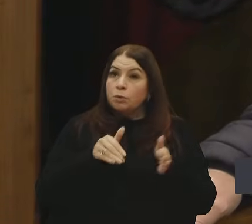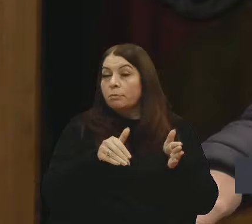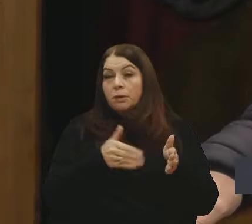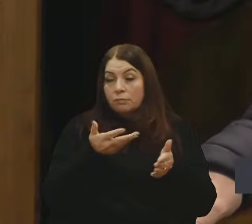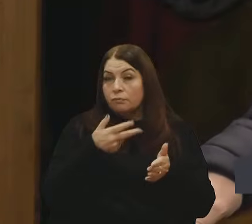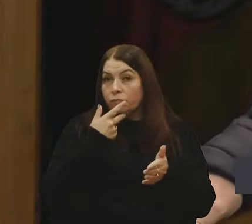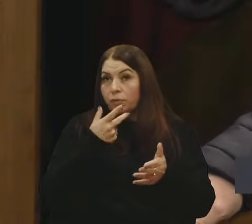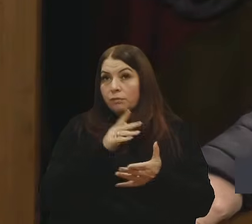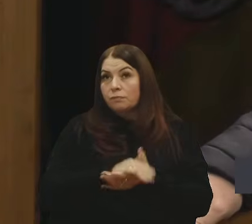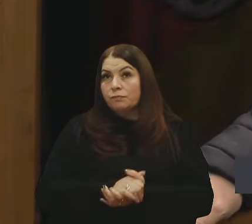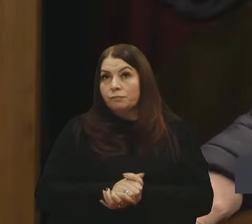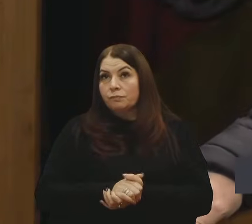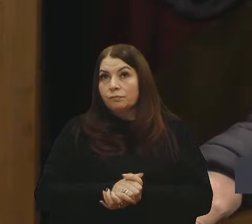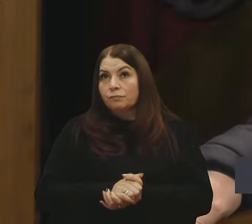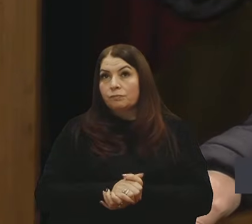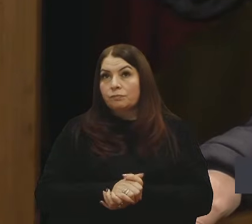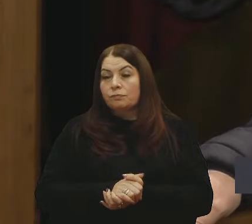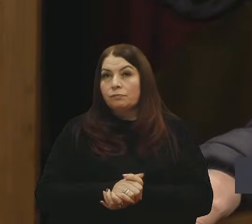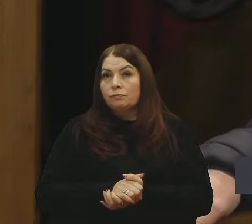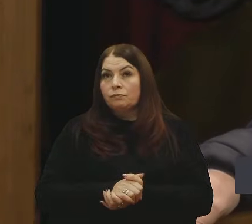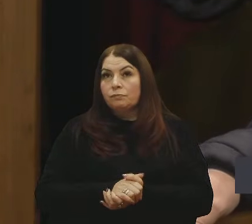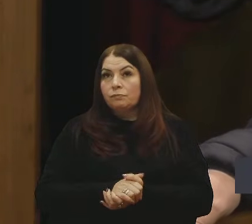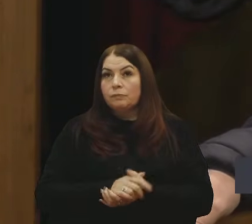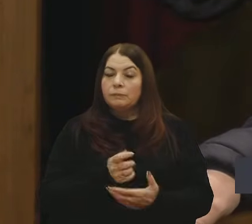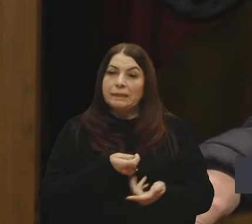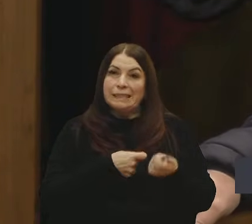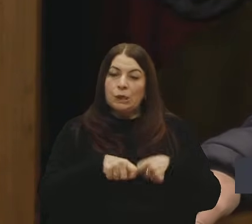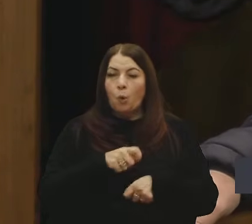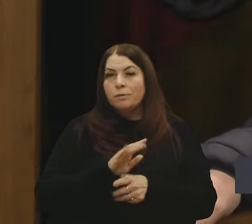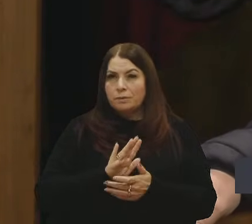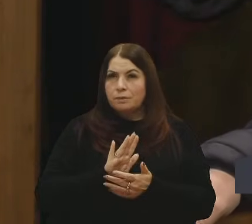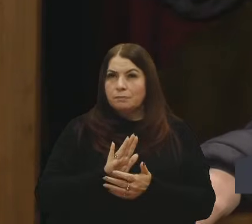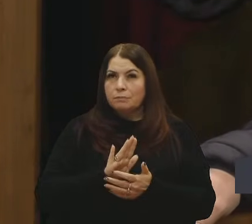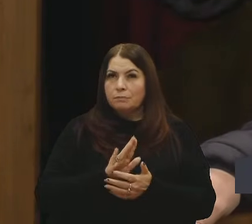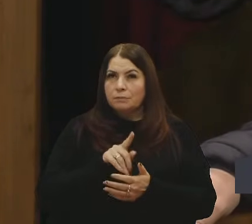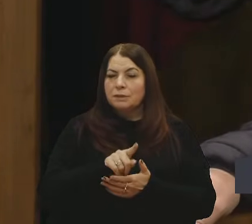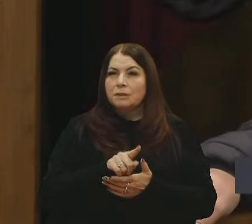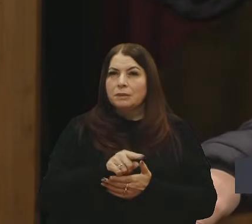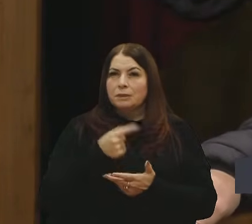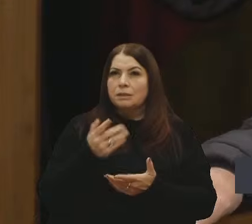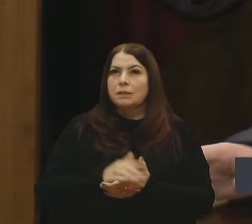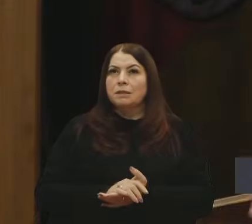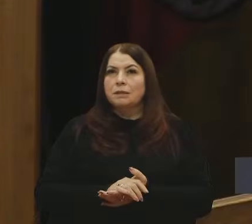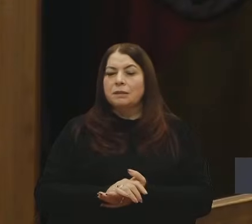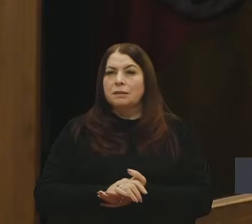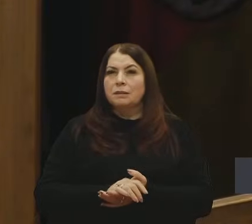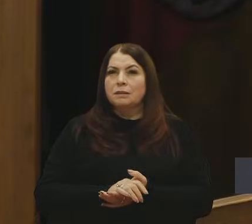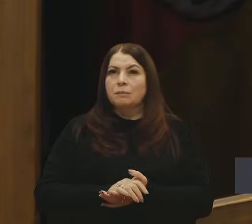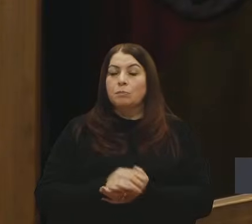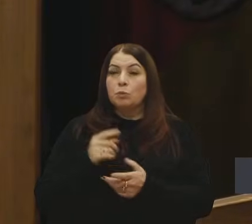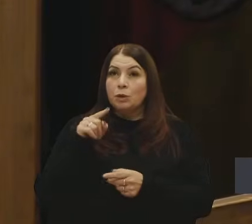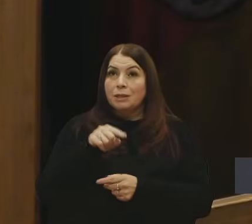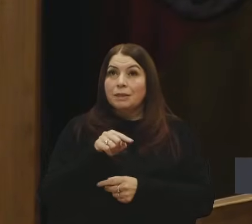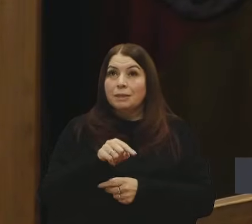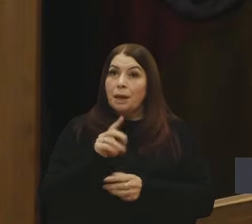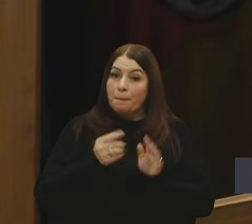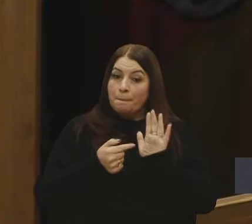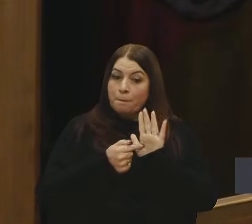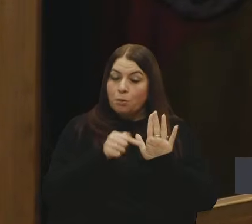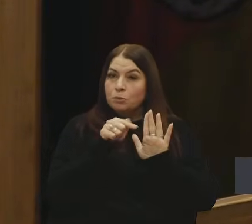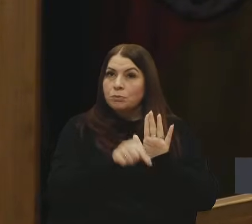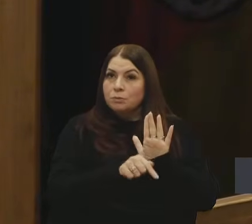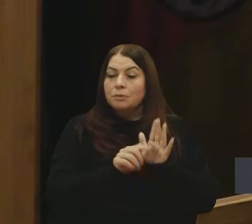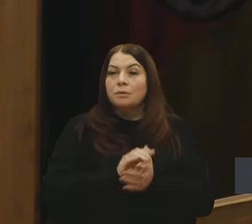trilhado por esses negociantes, esses mercenários, porque o que está posto